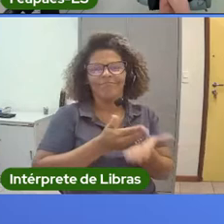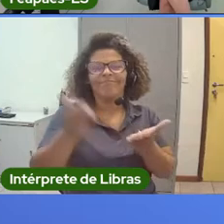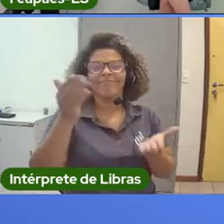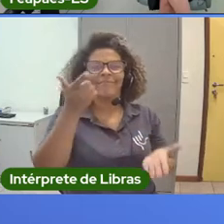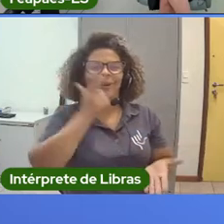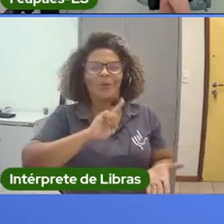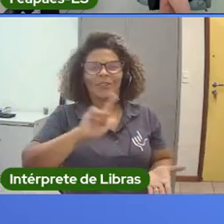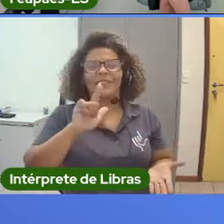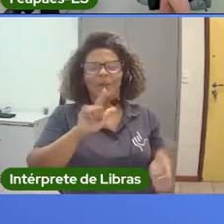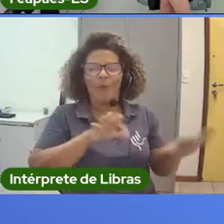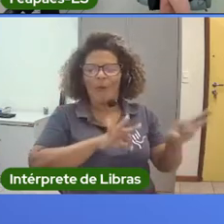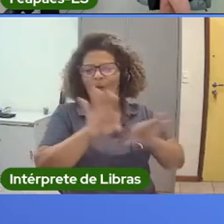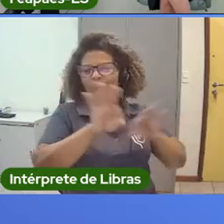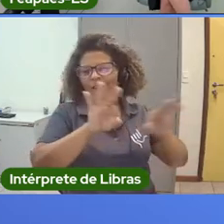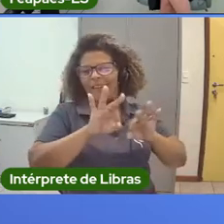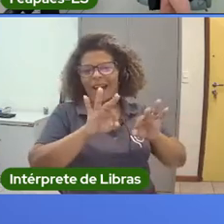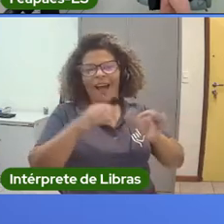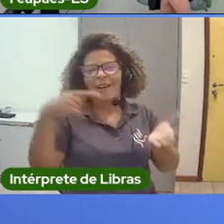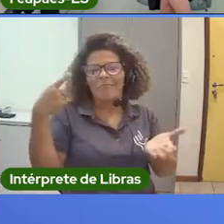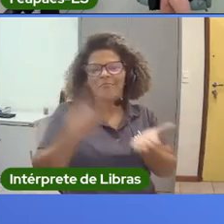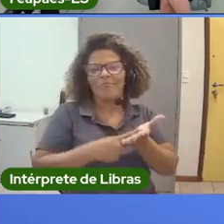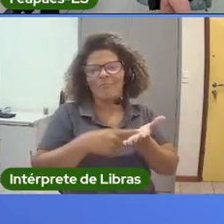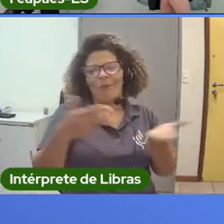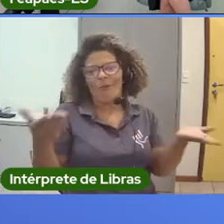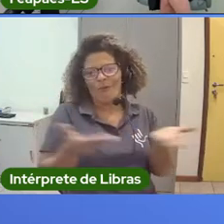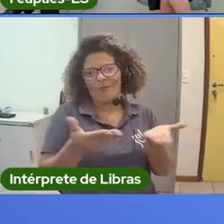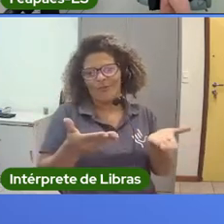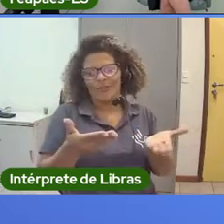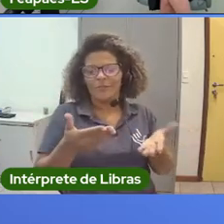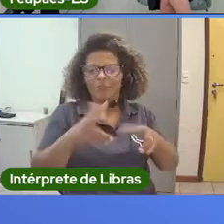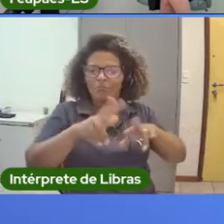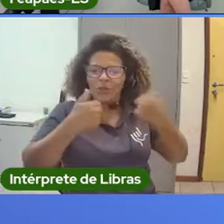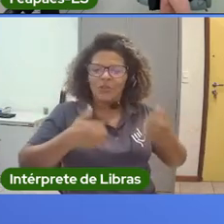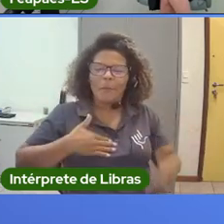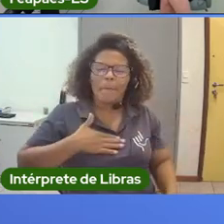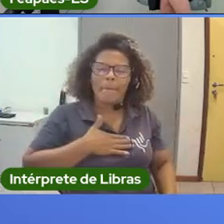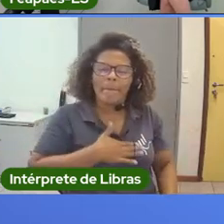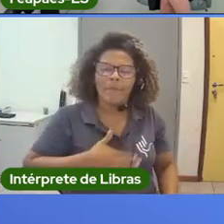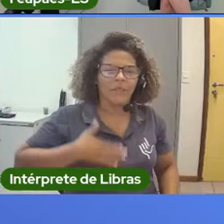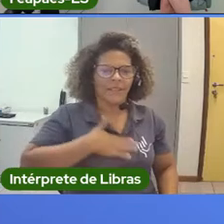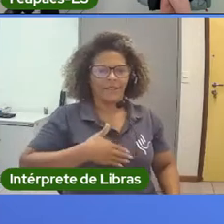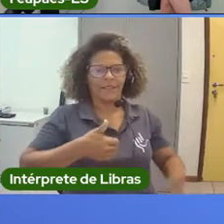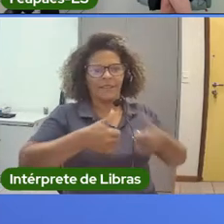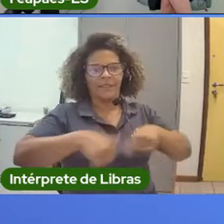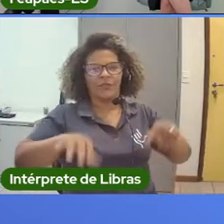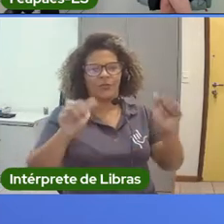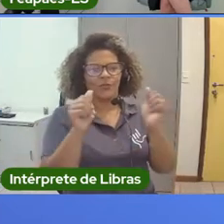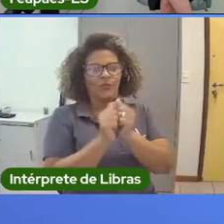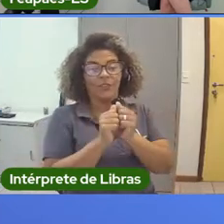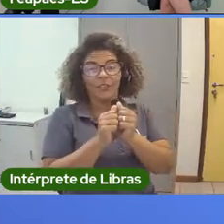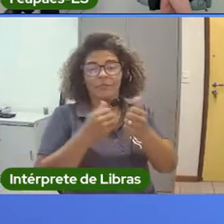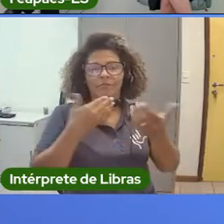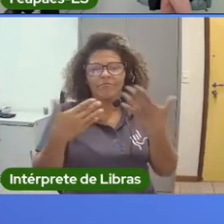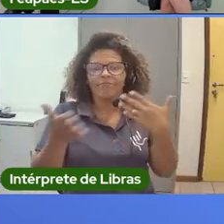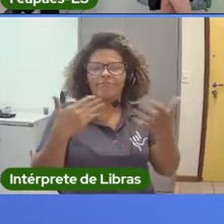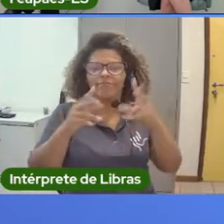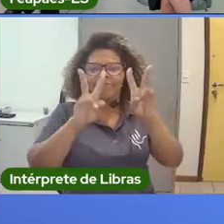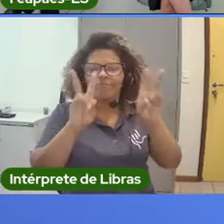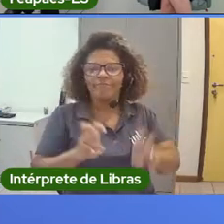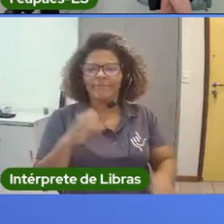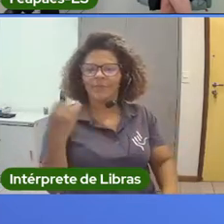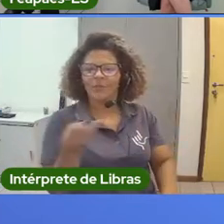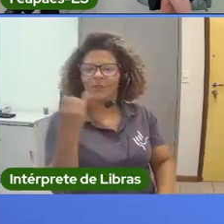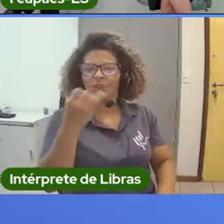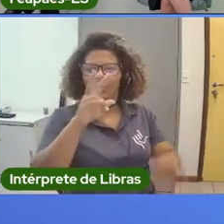aí organizar esse momento. Então é um prazer estar aqui com vocês para conversar sobre um tema tão importante, tão caro para